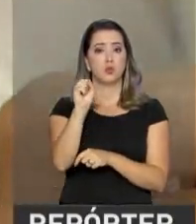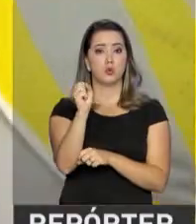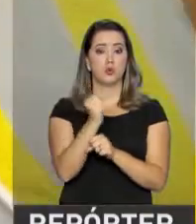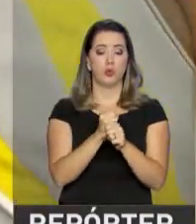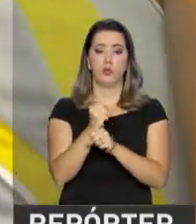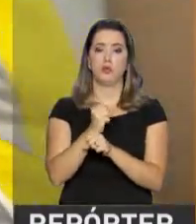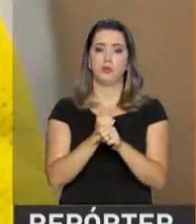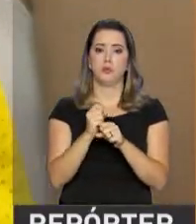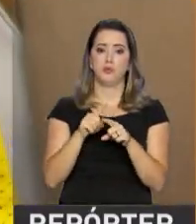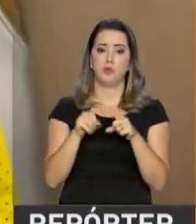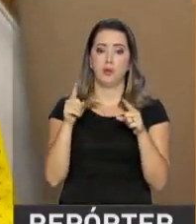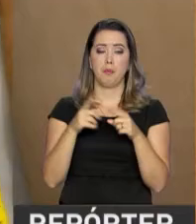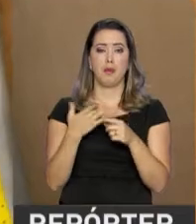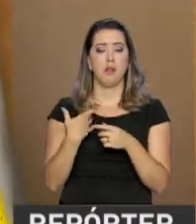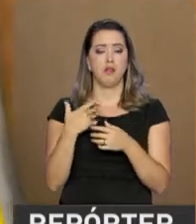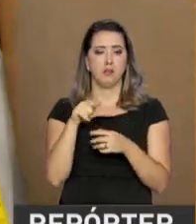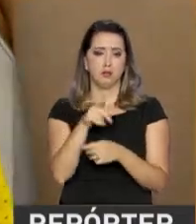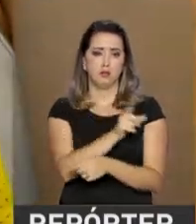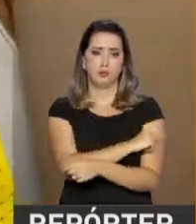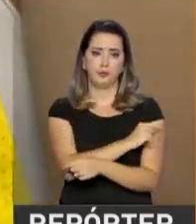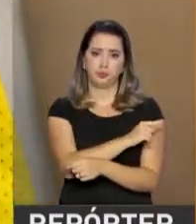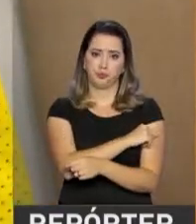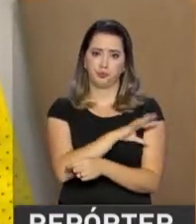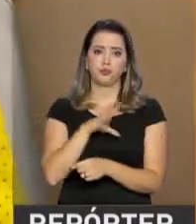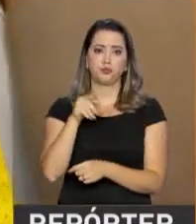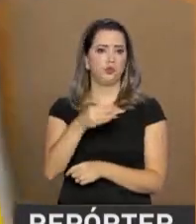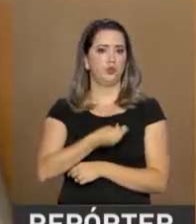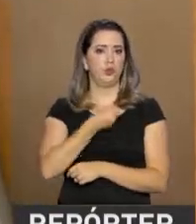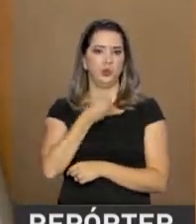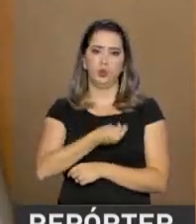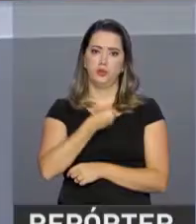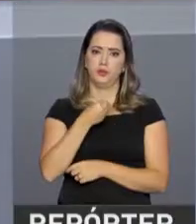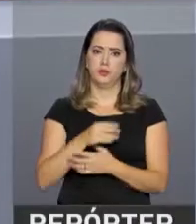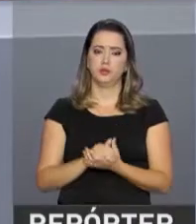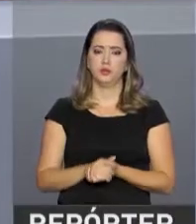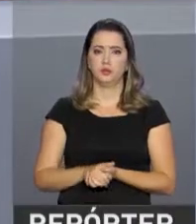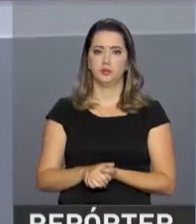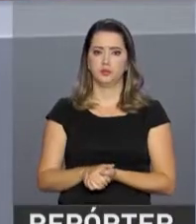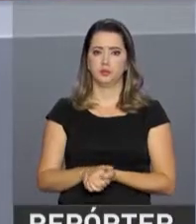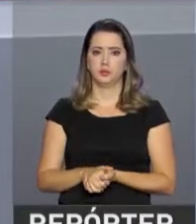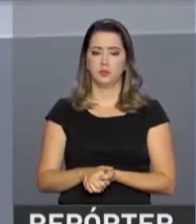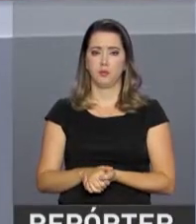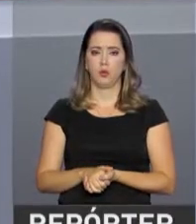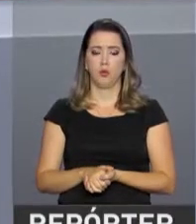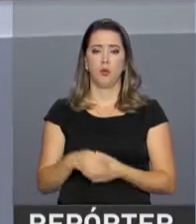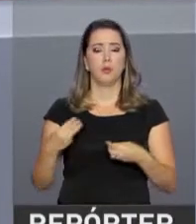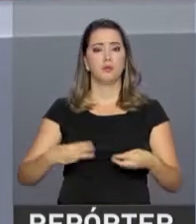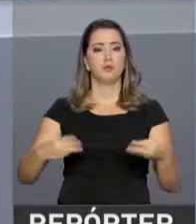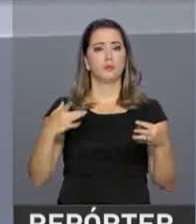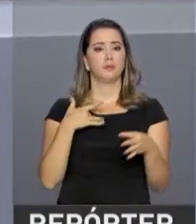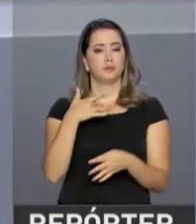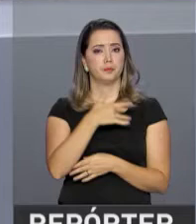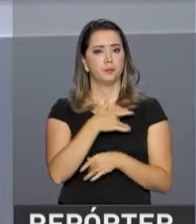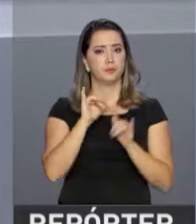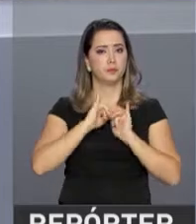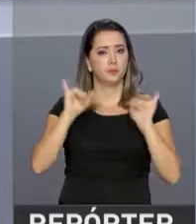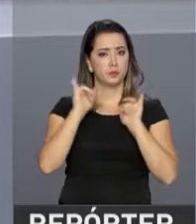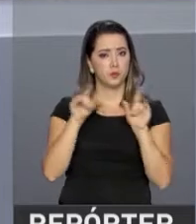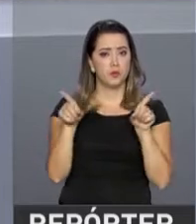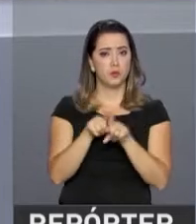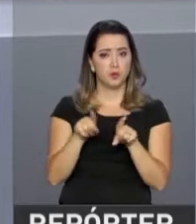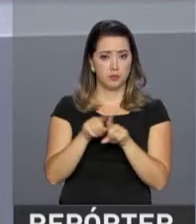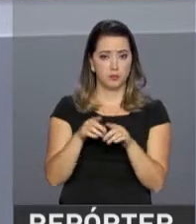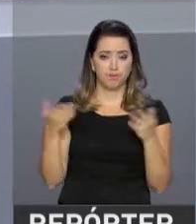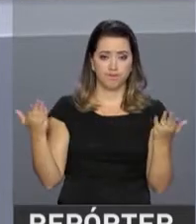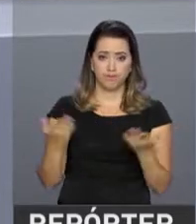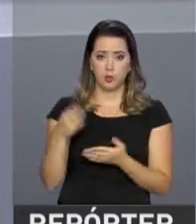anos já a dose padrão tem eficácia por toda a vida o ministério da saúde também informou que até agora